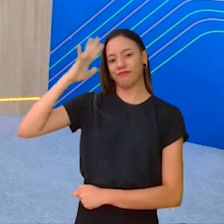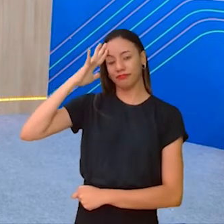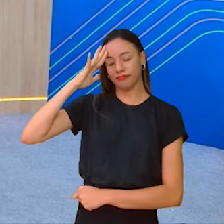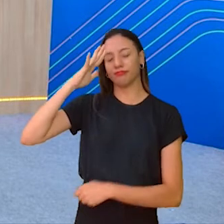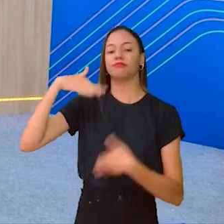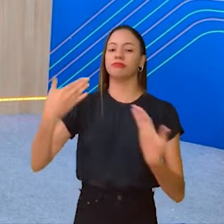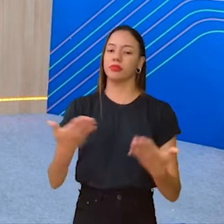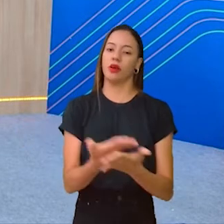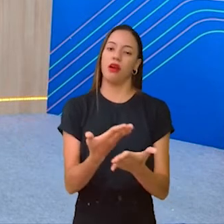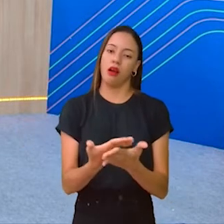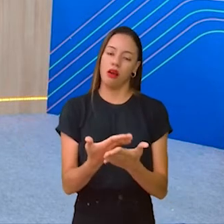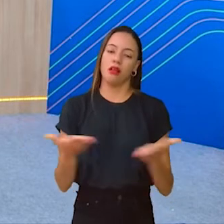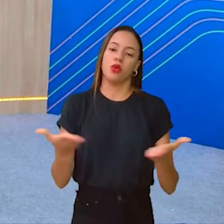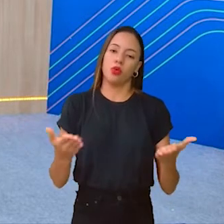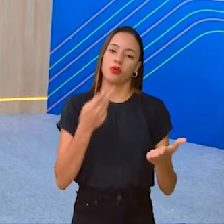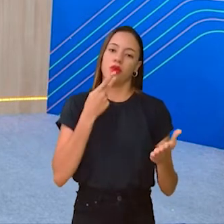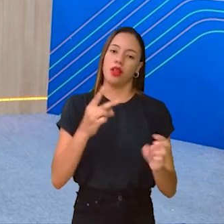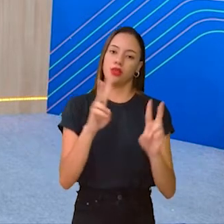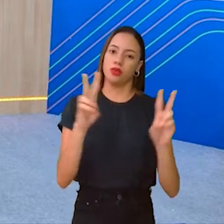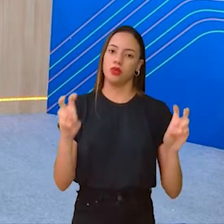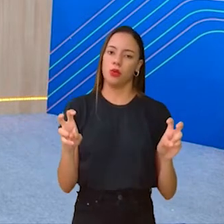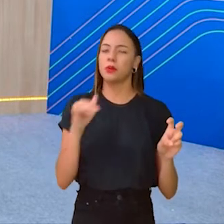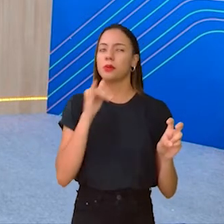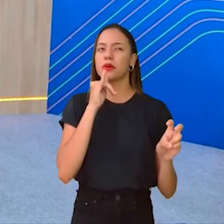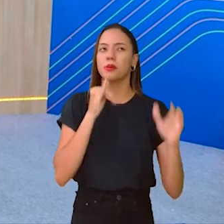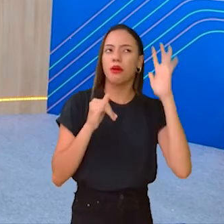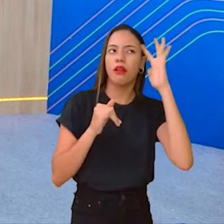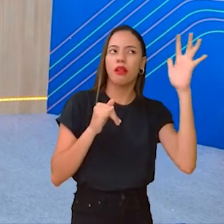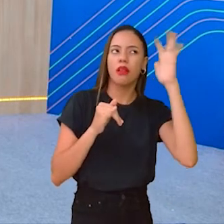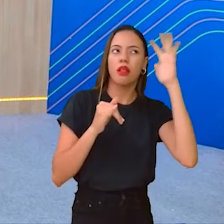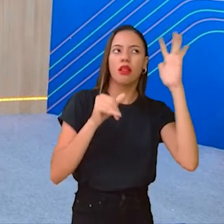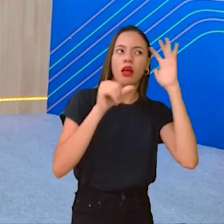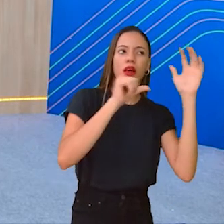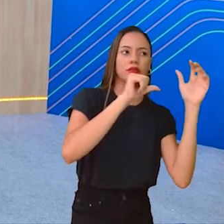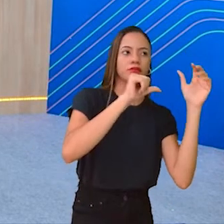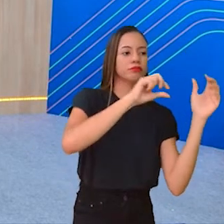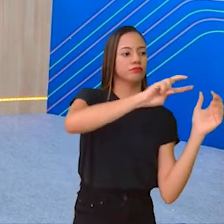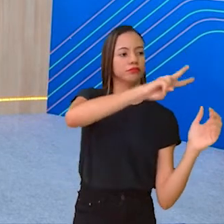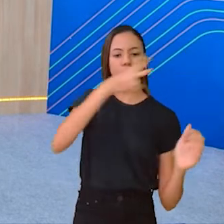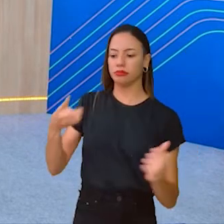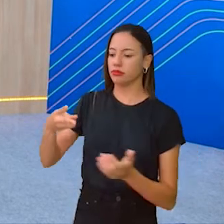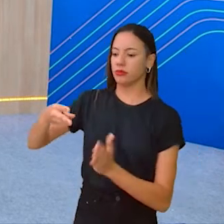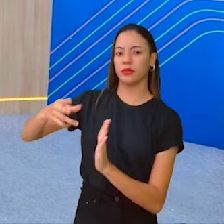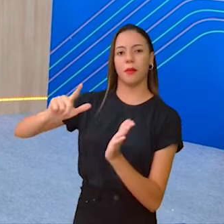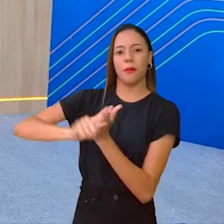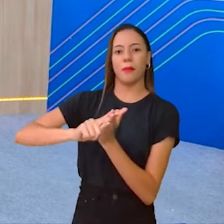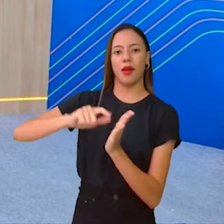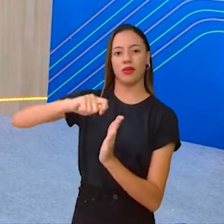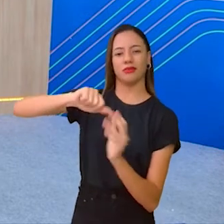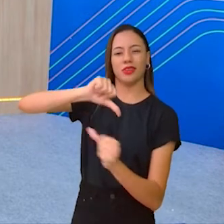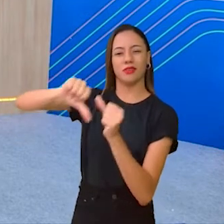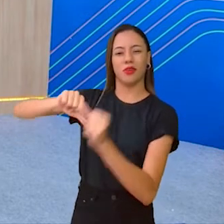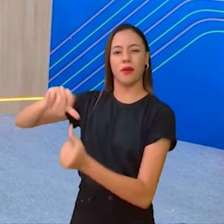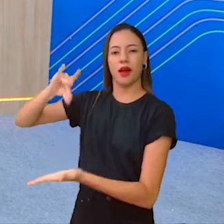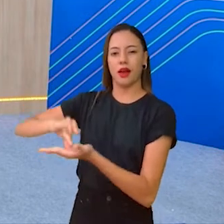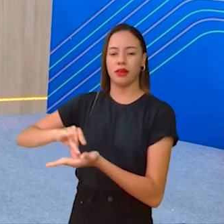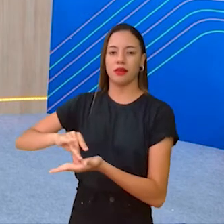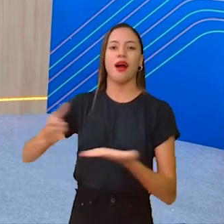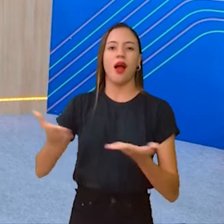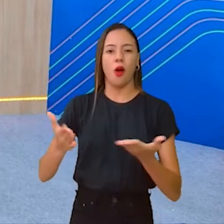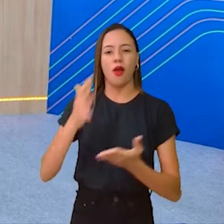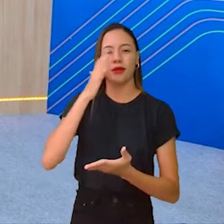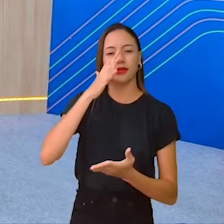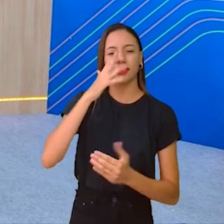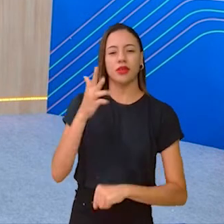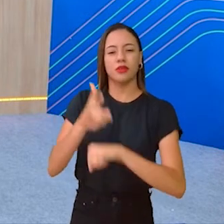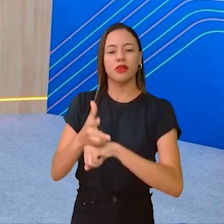respeito disso, de como tirar esses sonhos e trazer aqui para o papel. E daí a gente vai ver agora um vídeo que fala justamente isso,